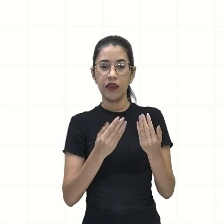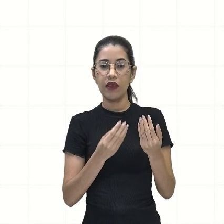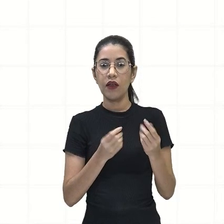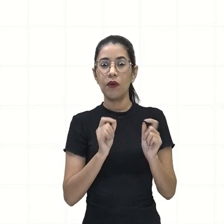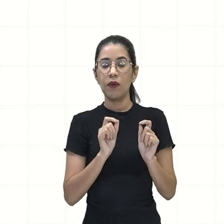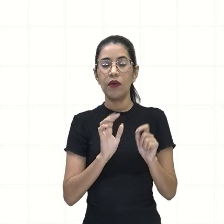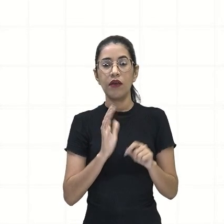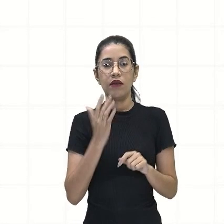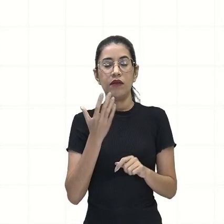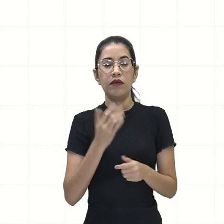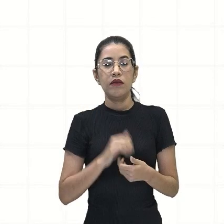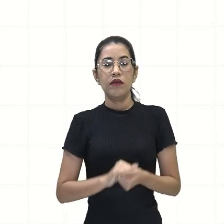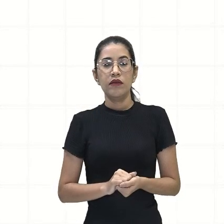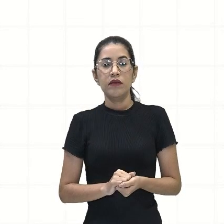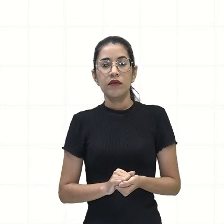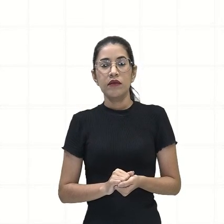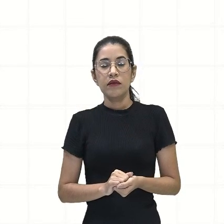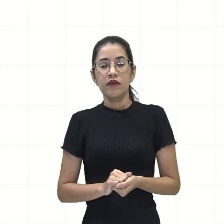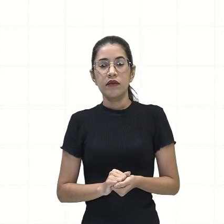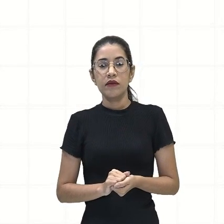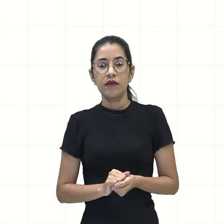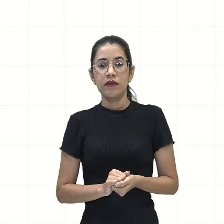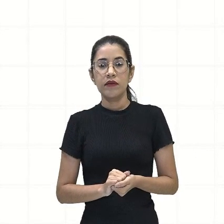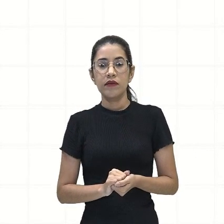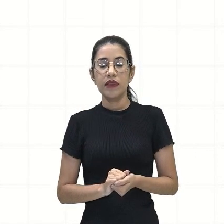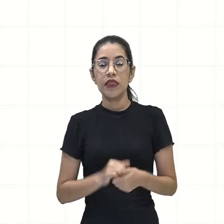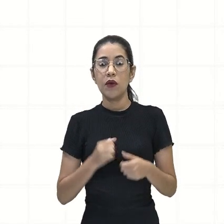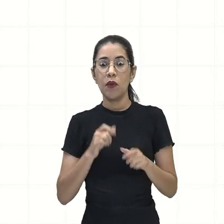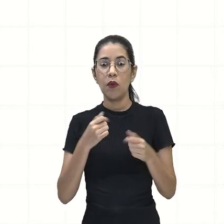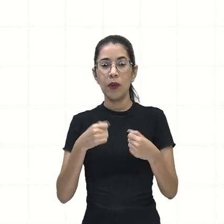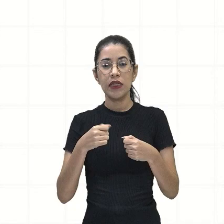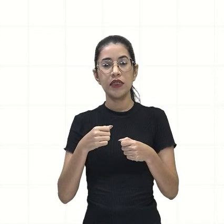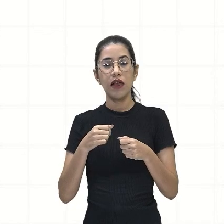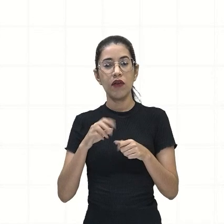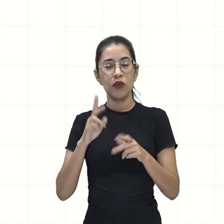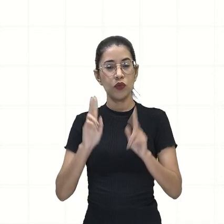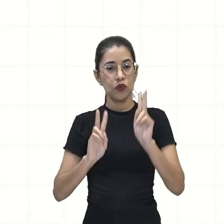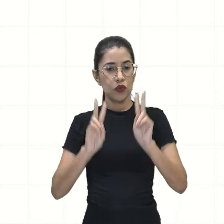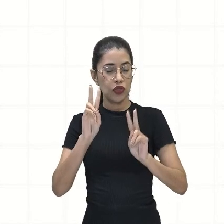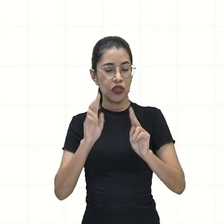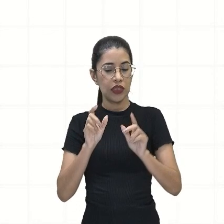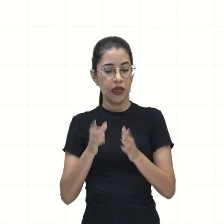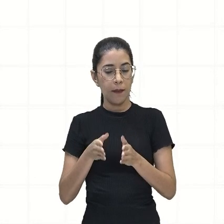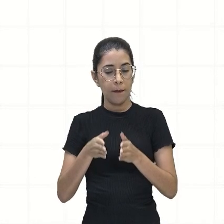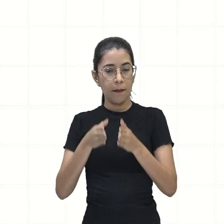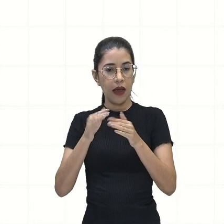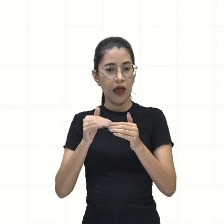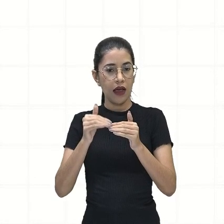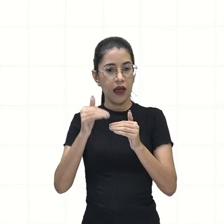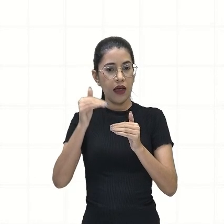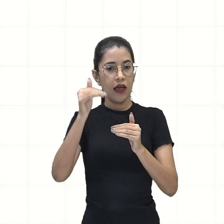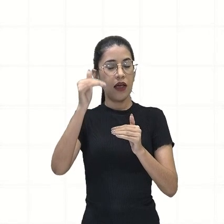então provavelmente essa coluna aqui deveria ser um pouco mais alta. Então observe